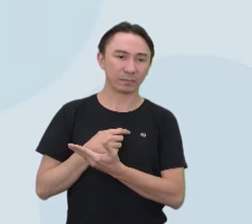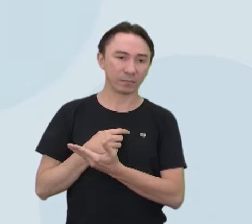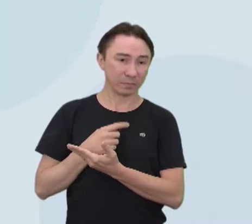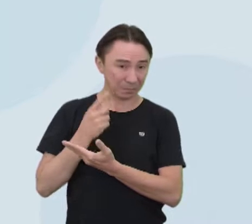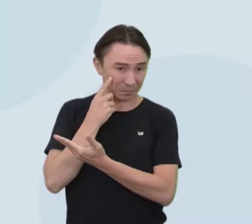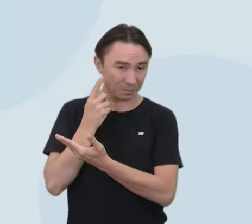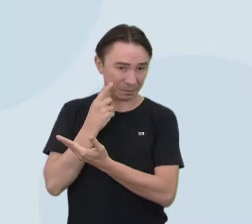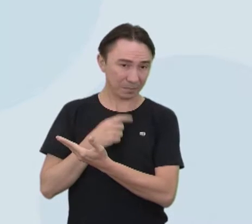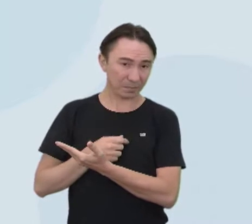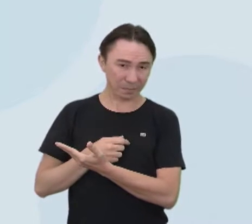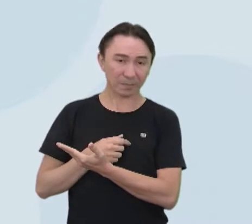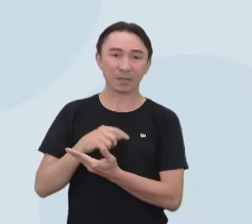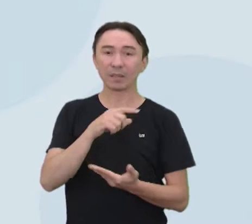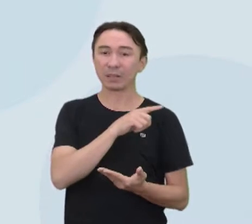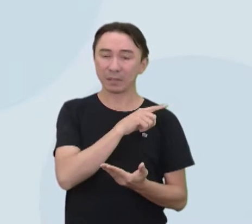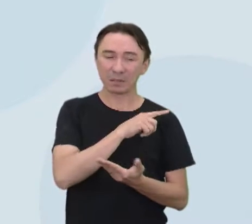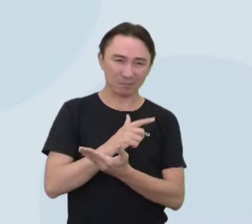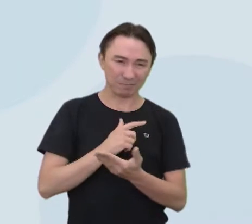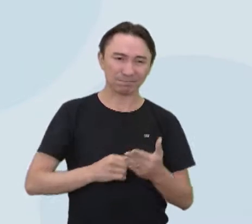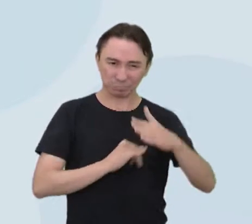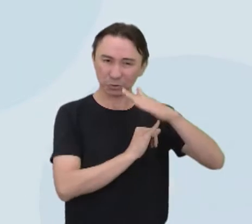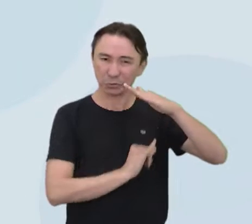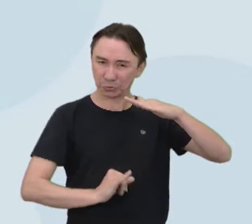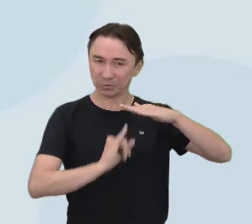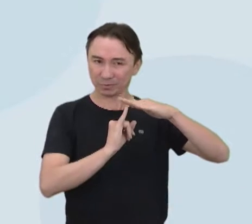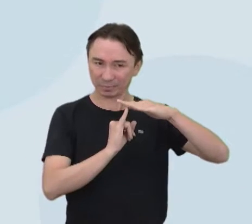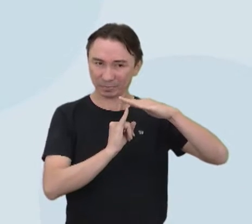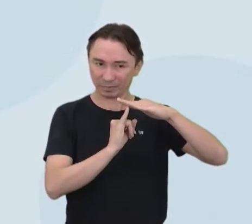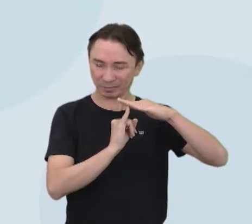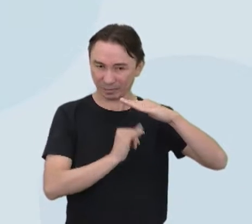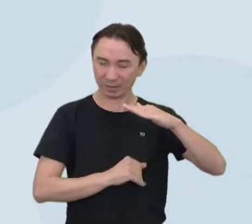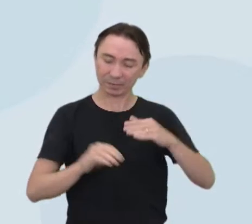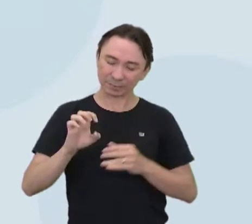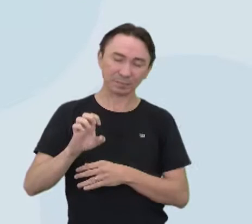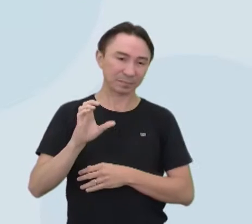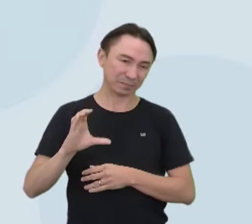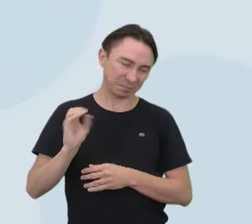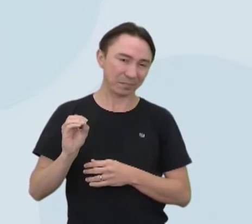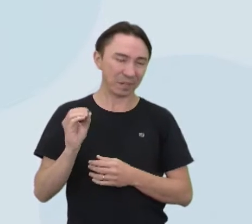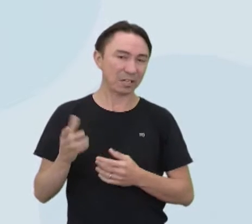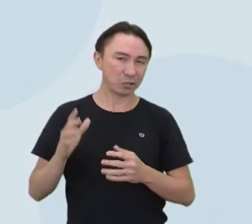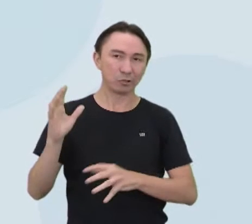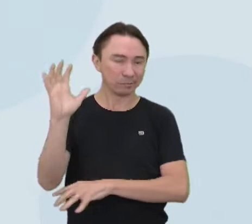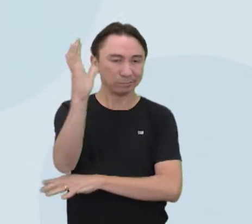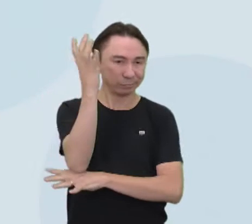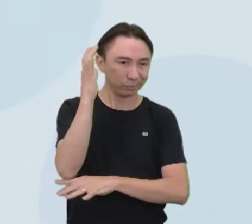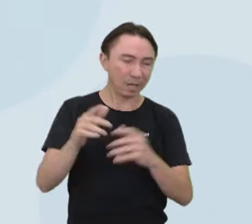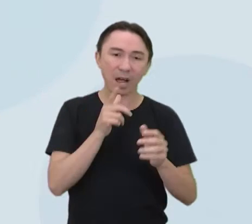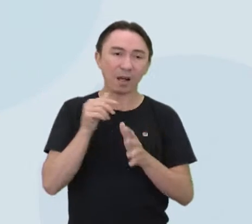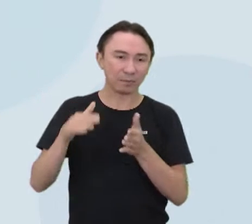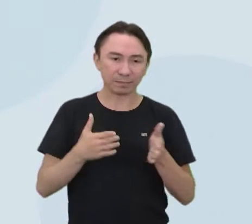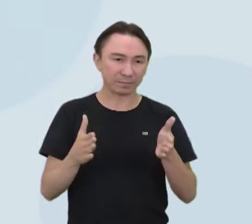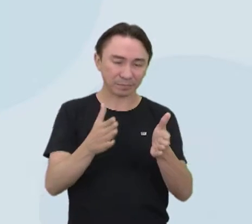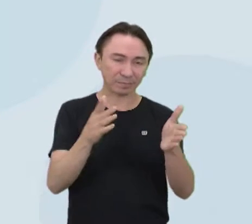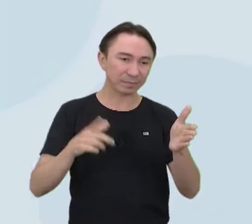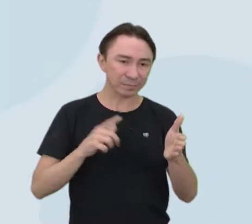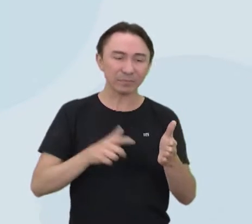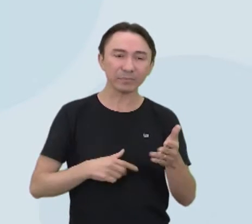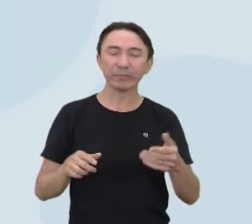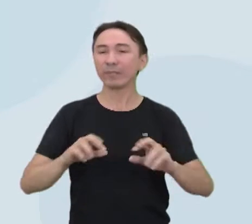Ecotoxicology and Environmental Safety, então, eco de meio ambiente e tal, toxicologia